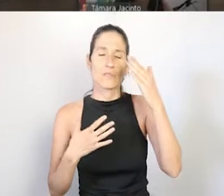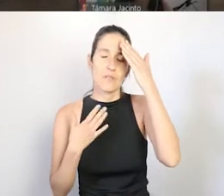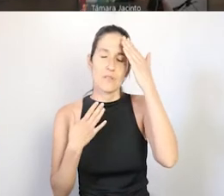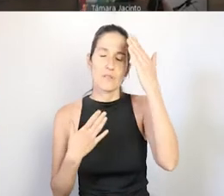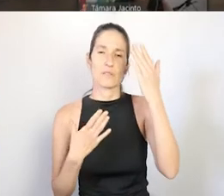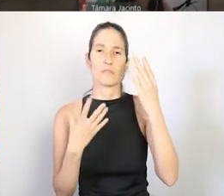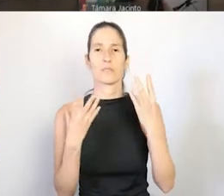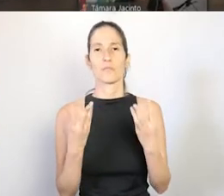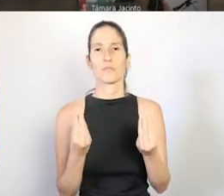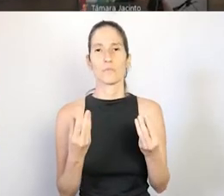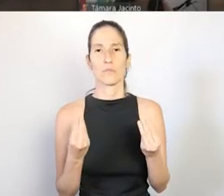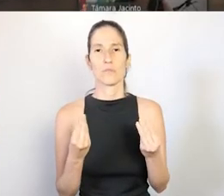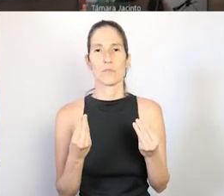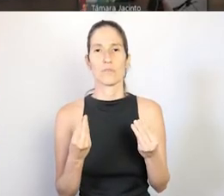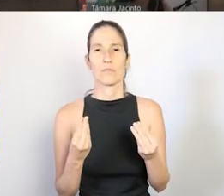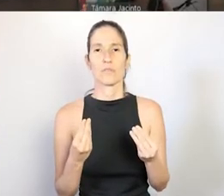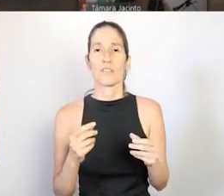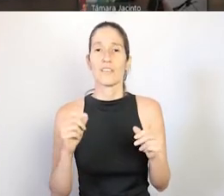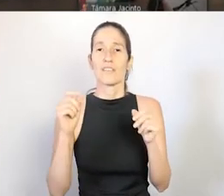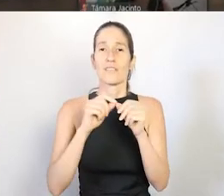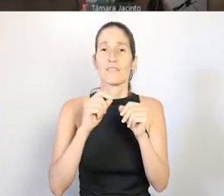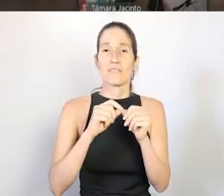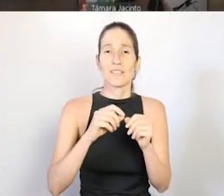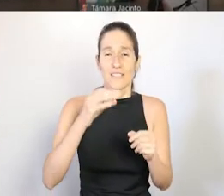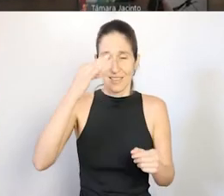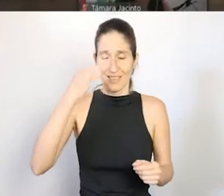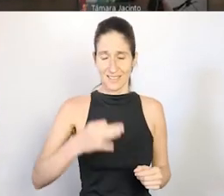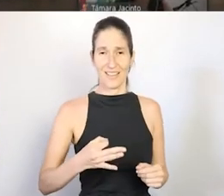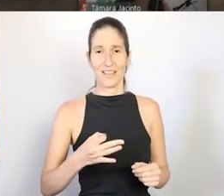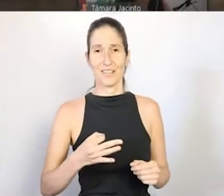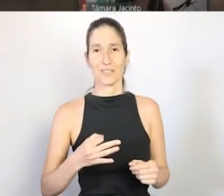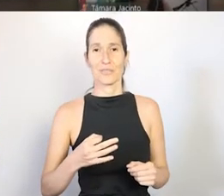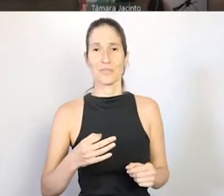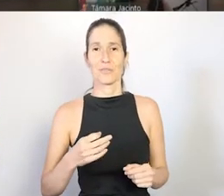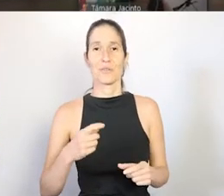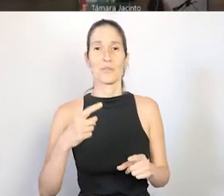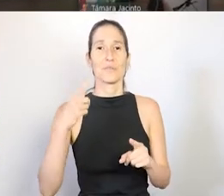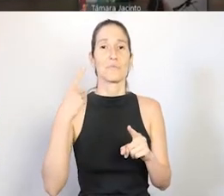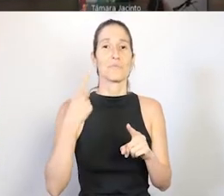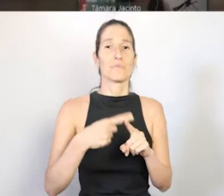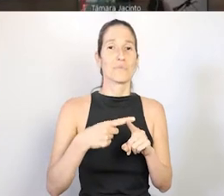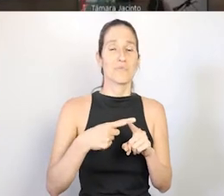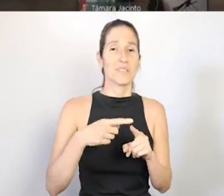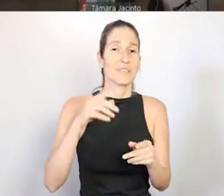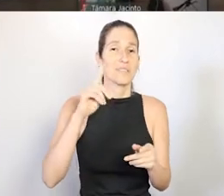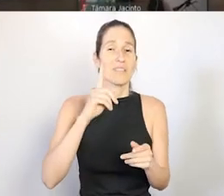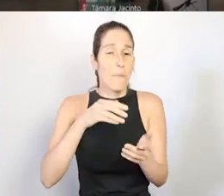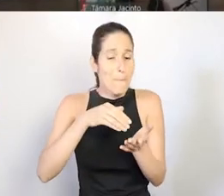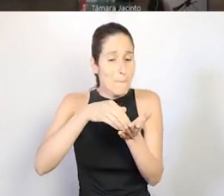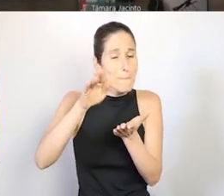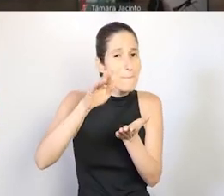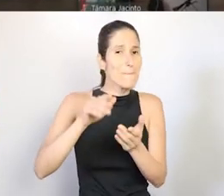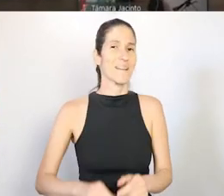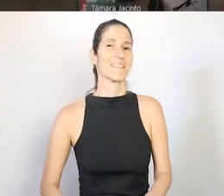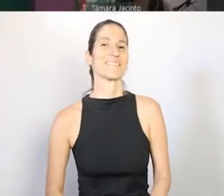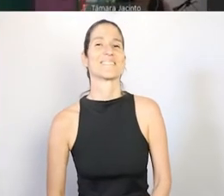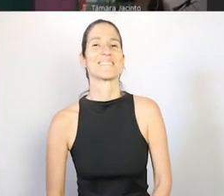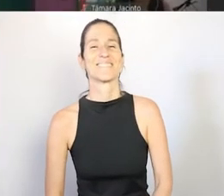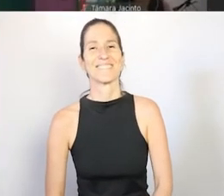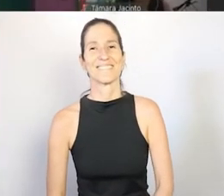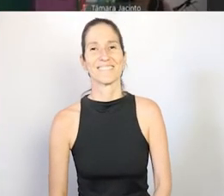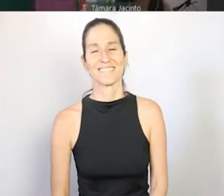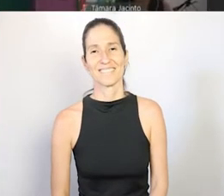tende a agradecer mesmo e procurar fazer a coisa certa para não ser posto para fora do salão, né?